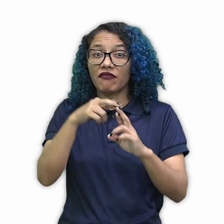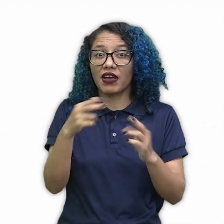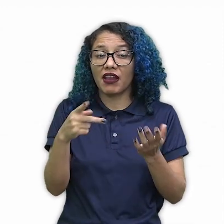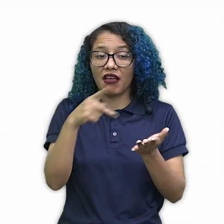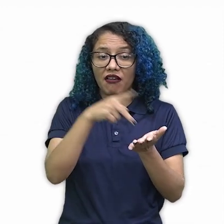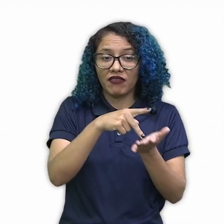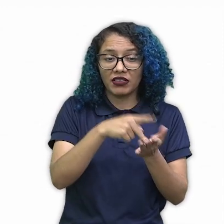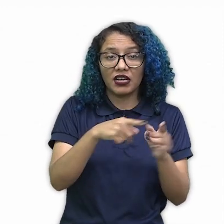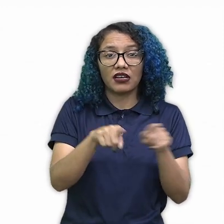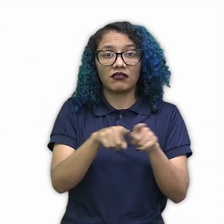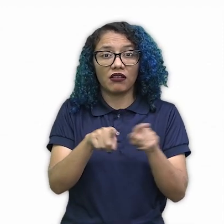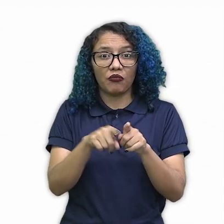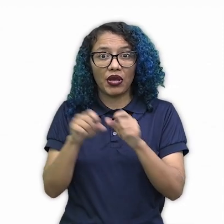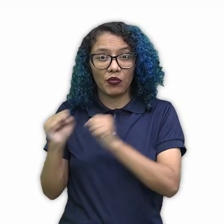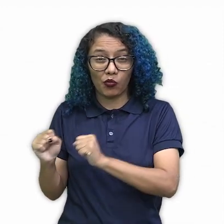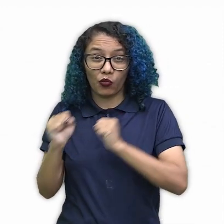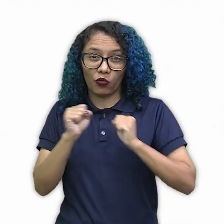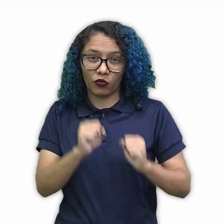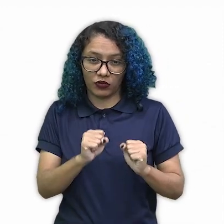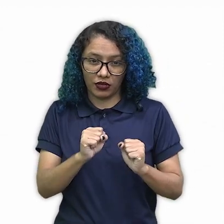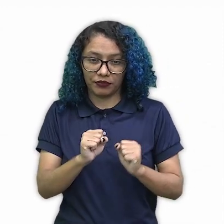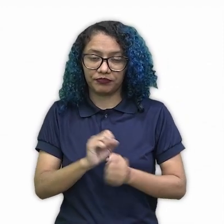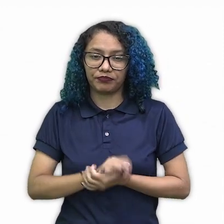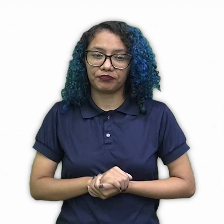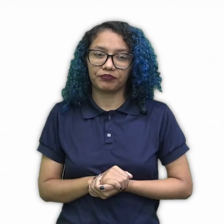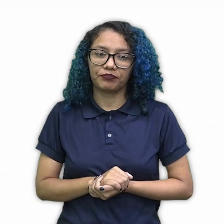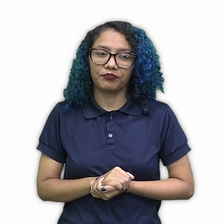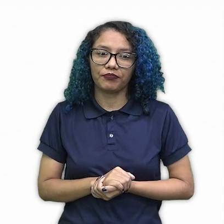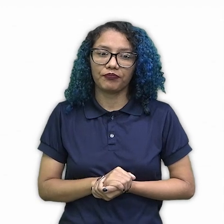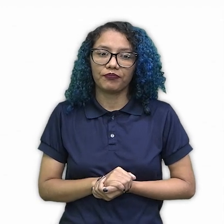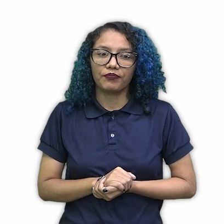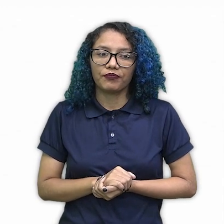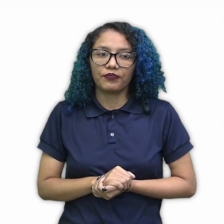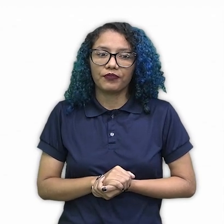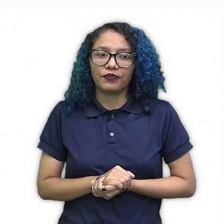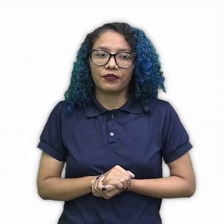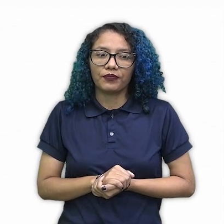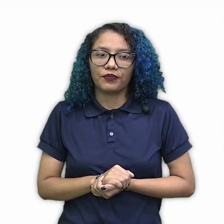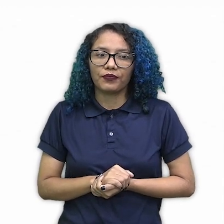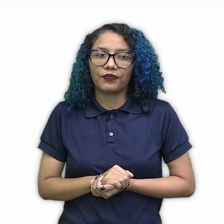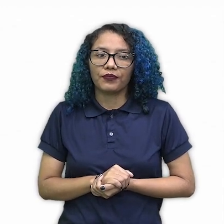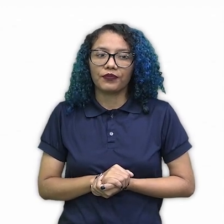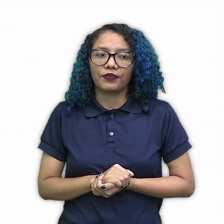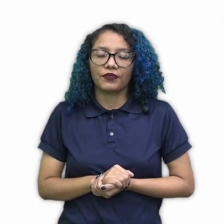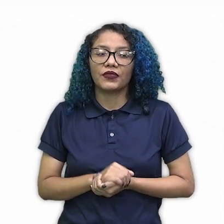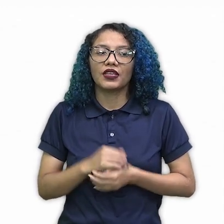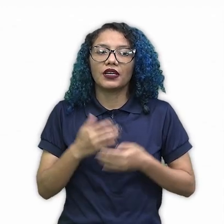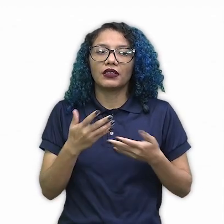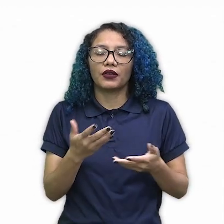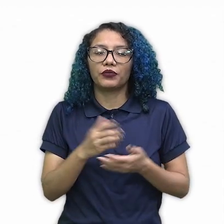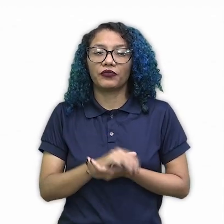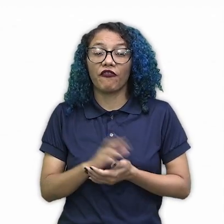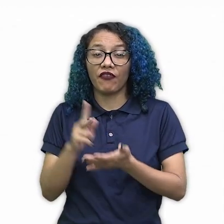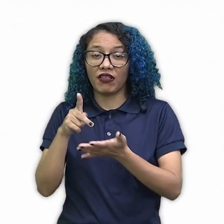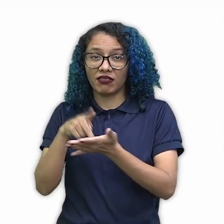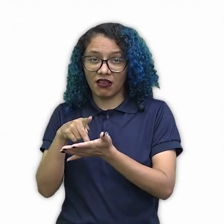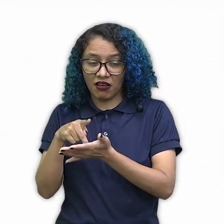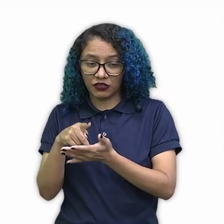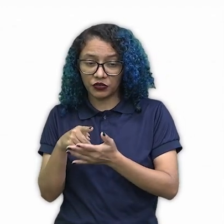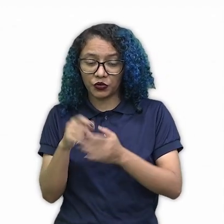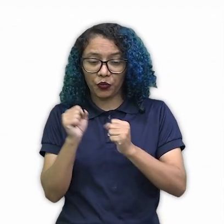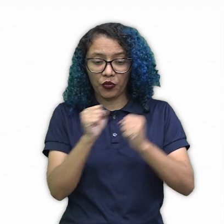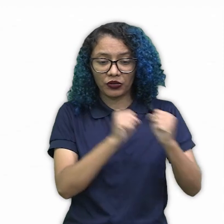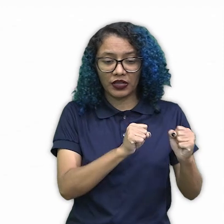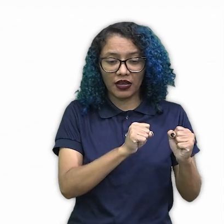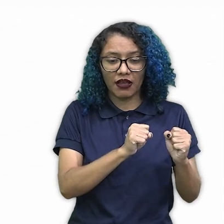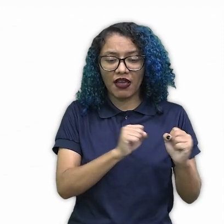e do poder. Vamos entender um pouquinho? Vejam só, qual a relação entre verdade e